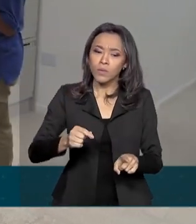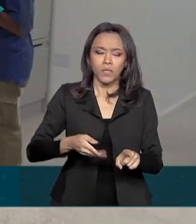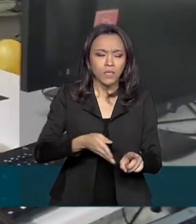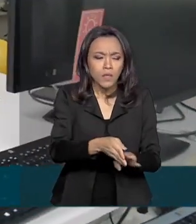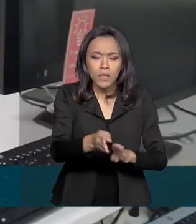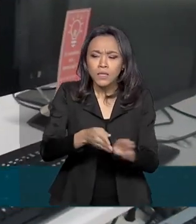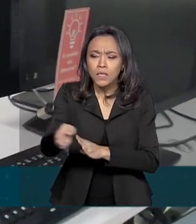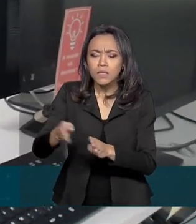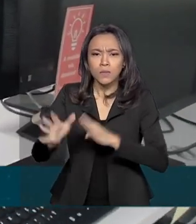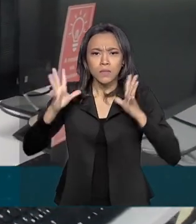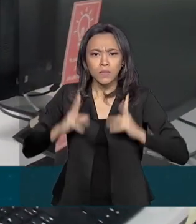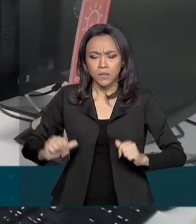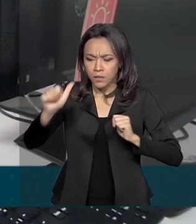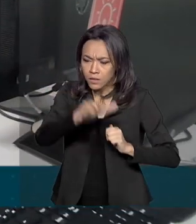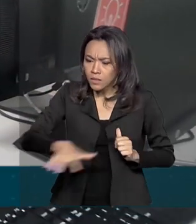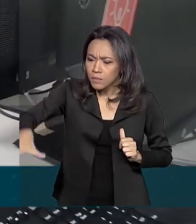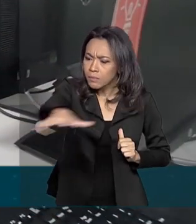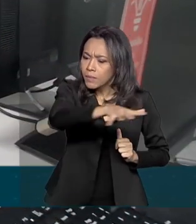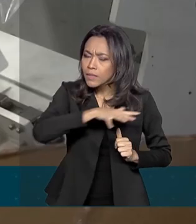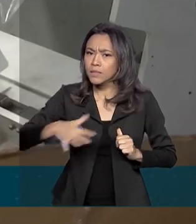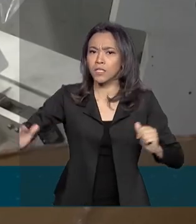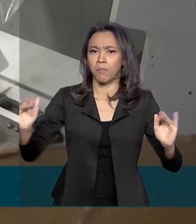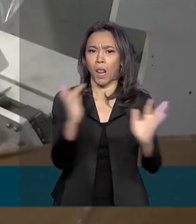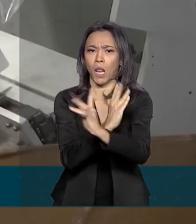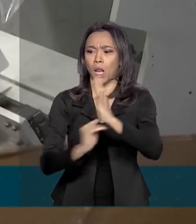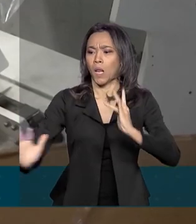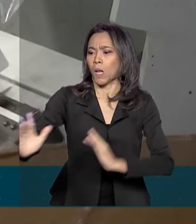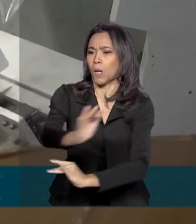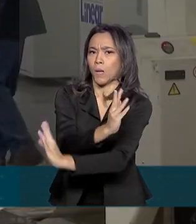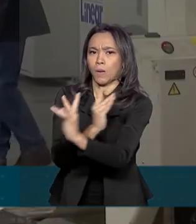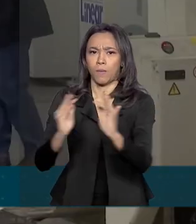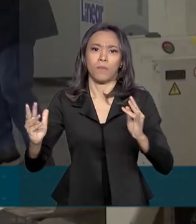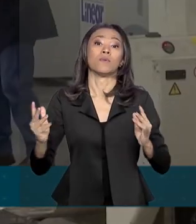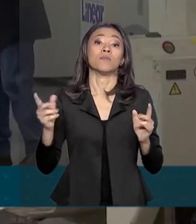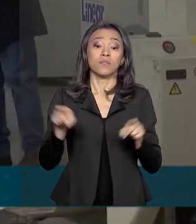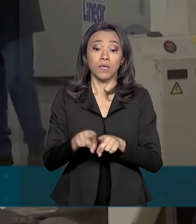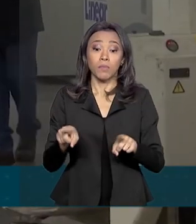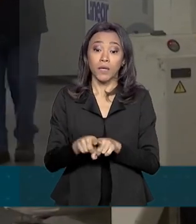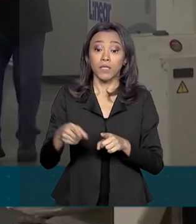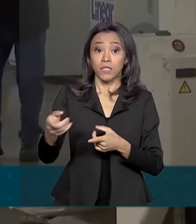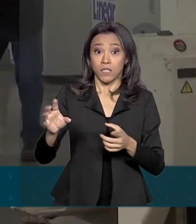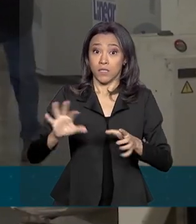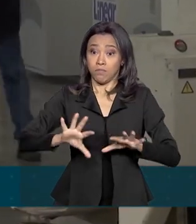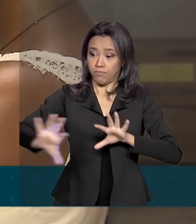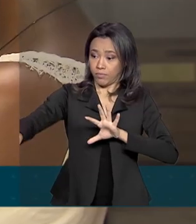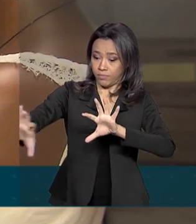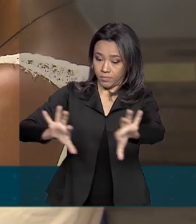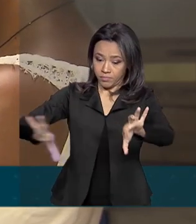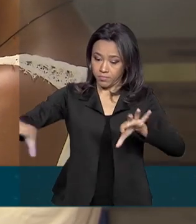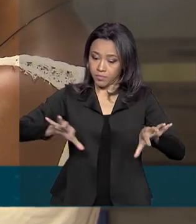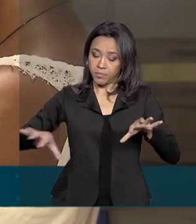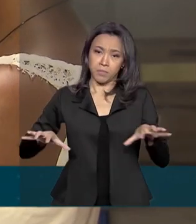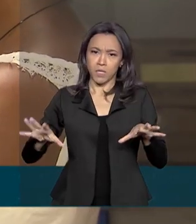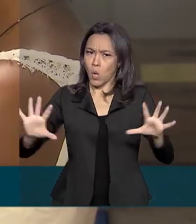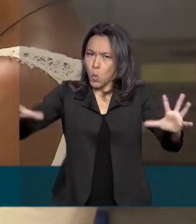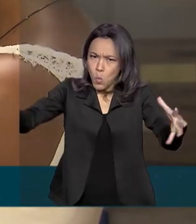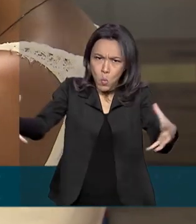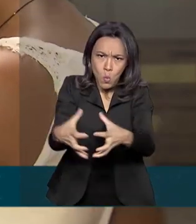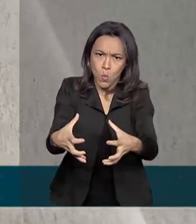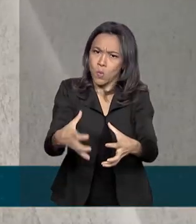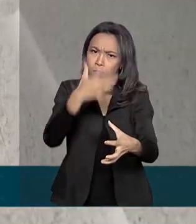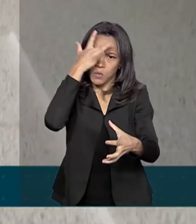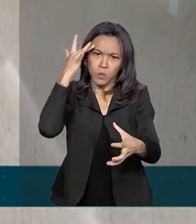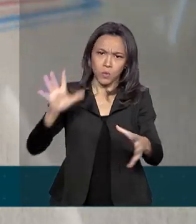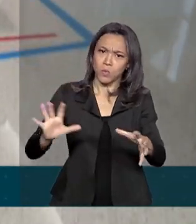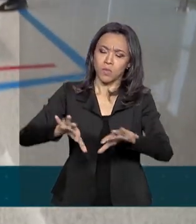e desinfecção de áreas comuns. Distribuir a força de trabalho, evitando concentrações nos ambientes de trabalho